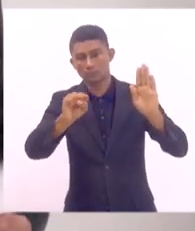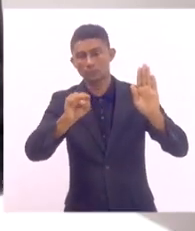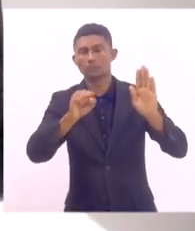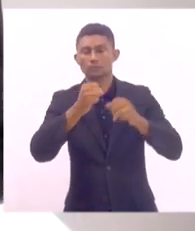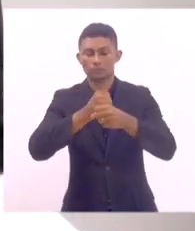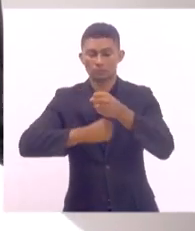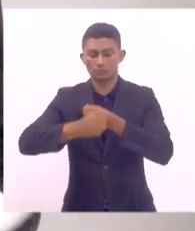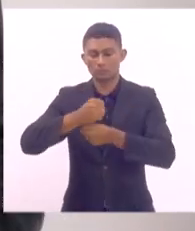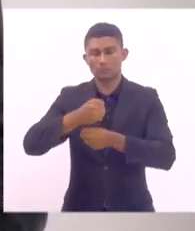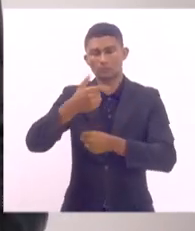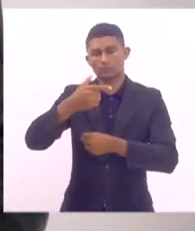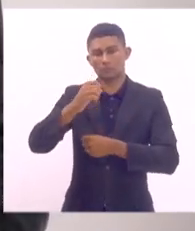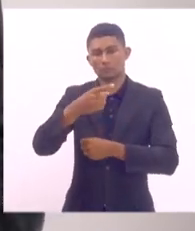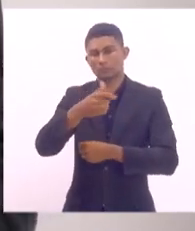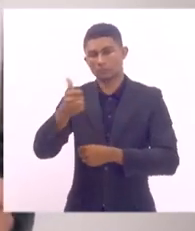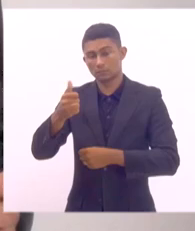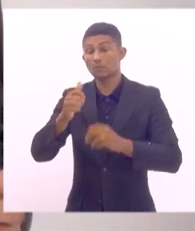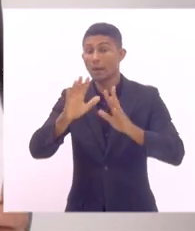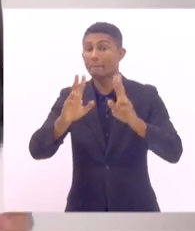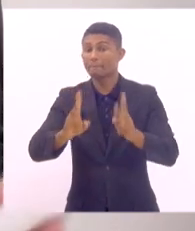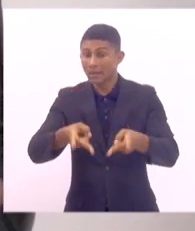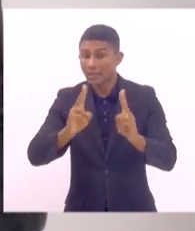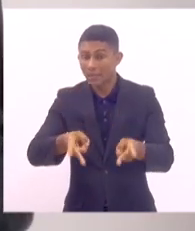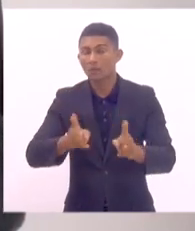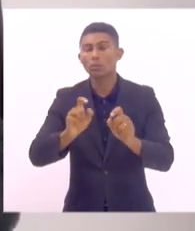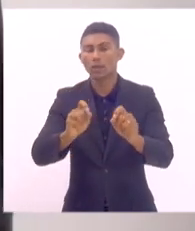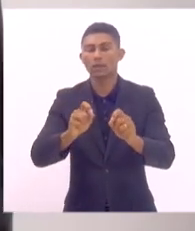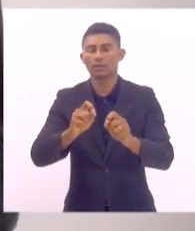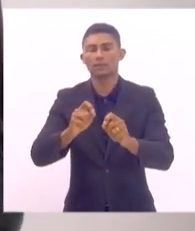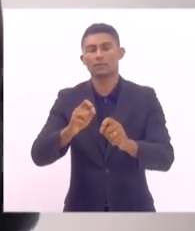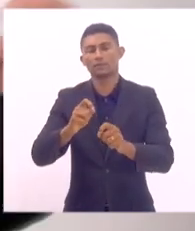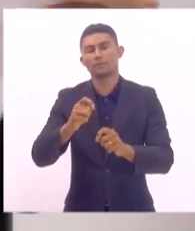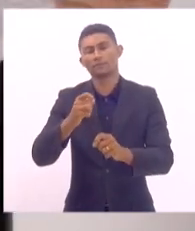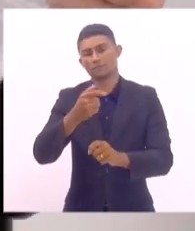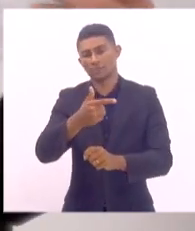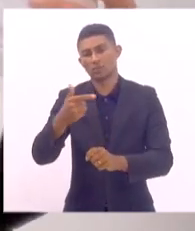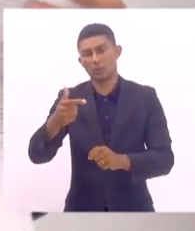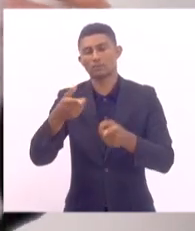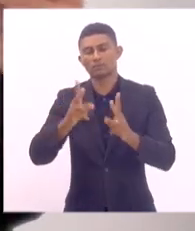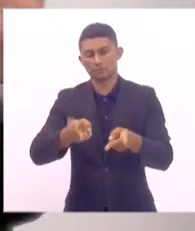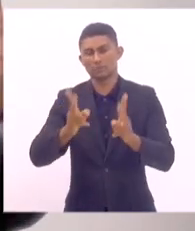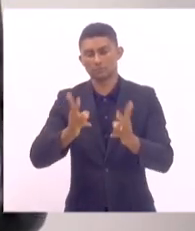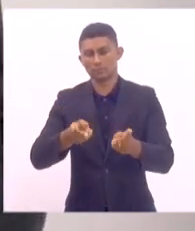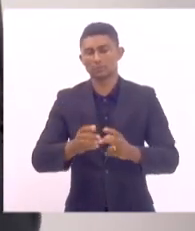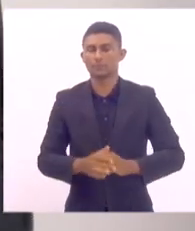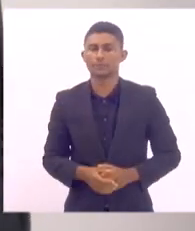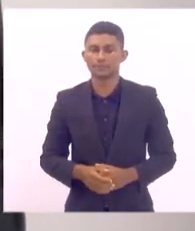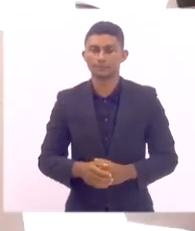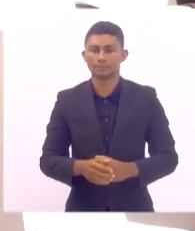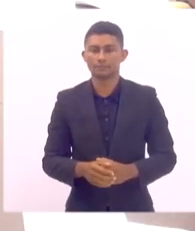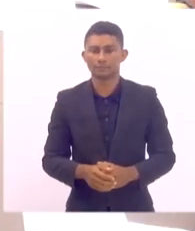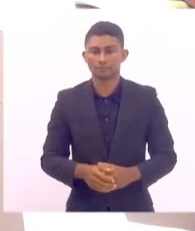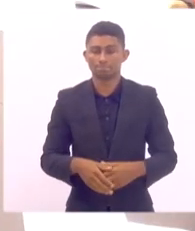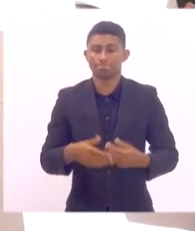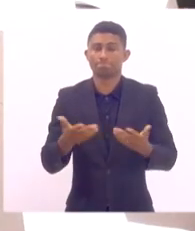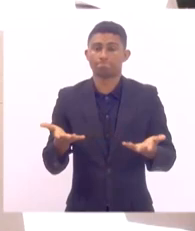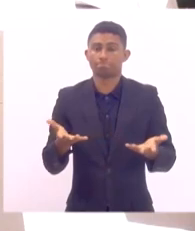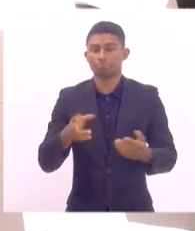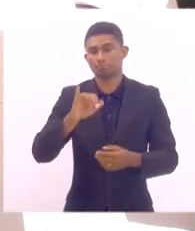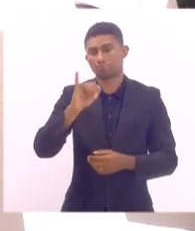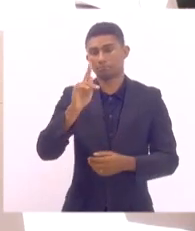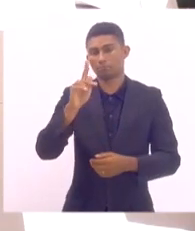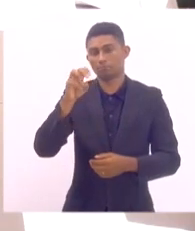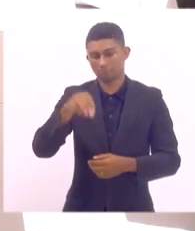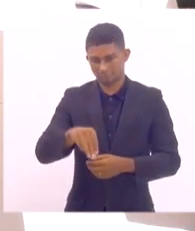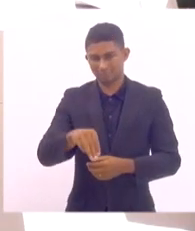5508-21, mas manter o 22. E aí, é a questão do IPM,